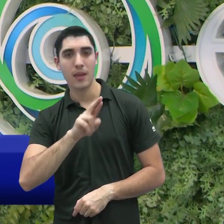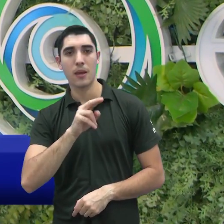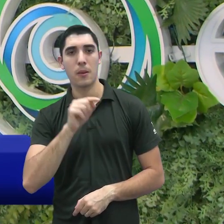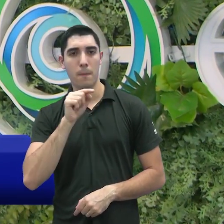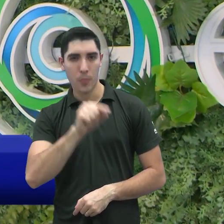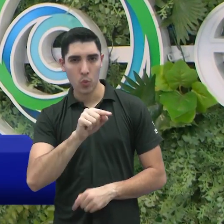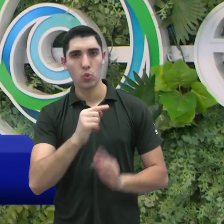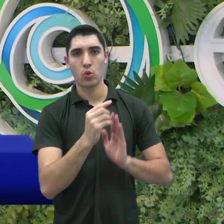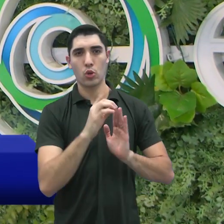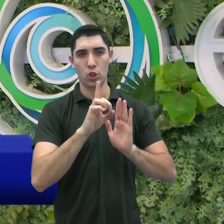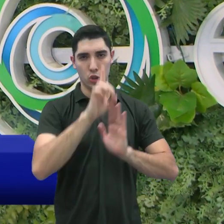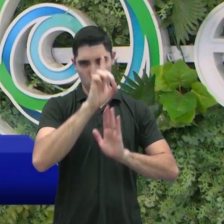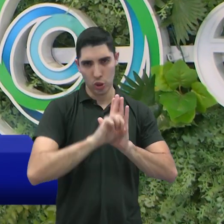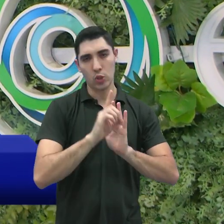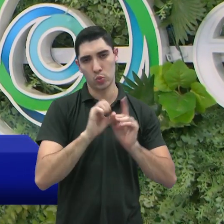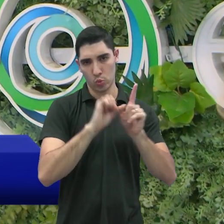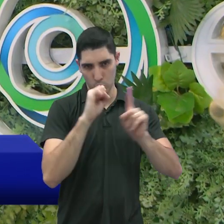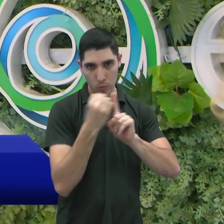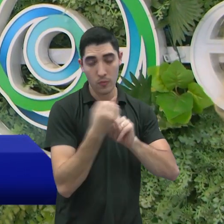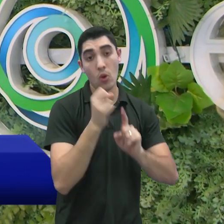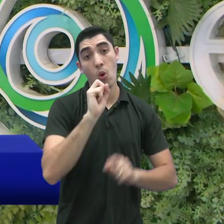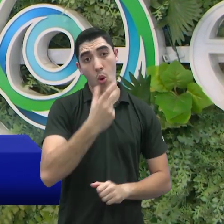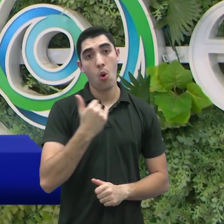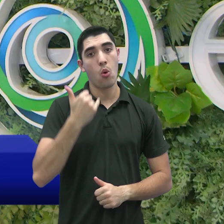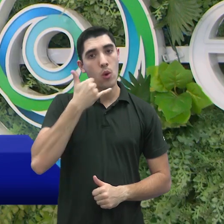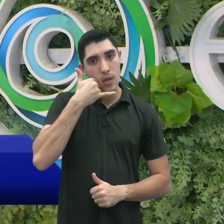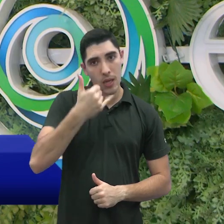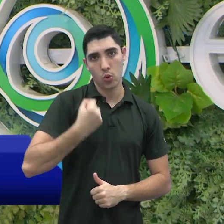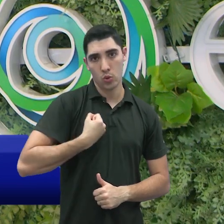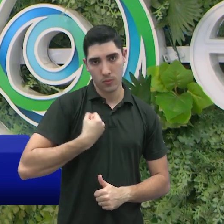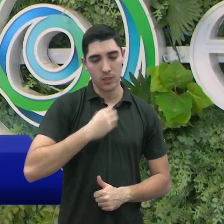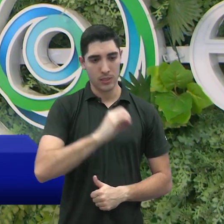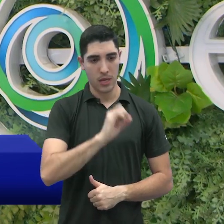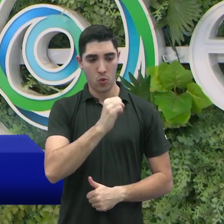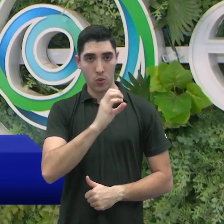www.edp.br/tarifa social, ou através do nosso 0800